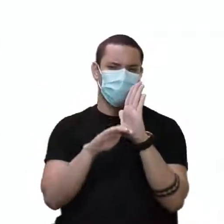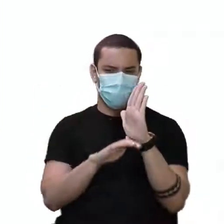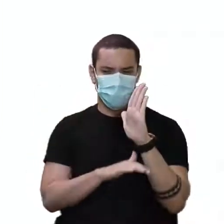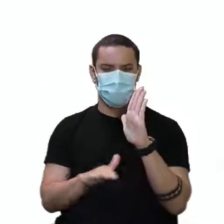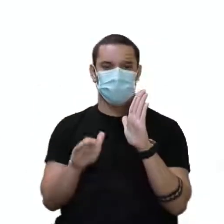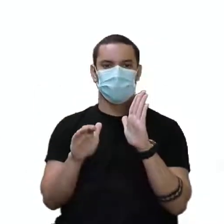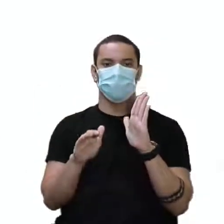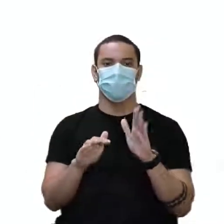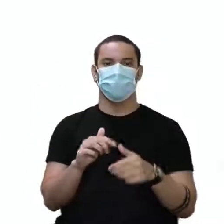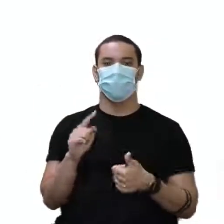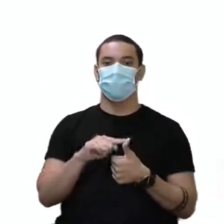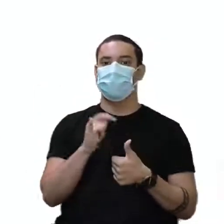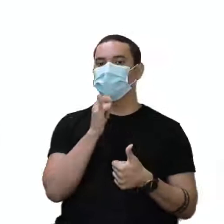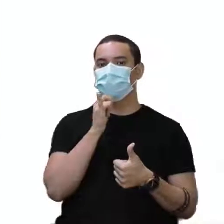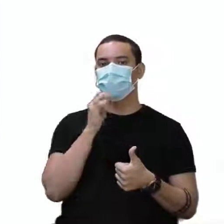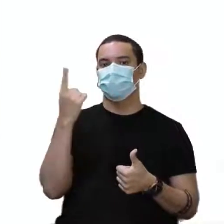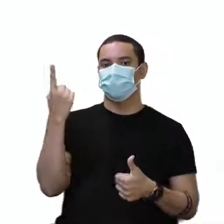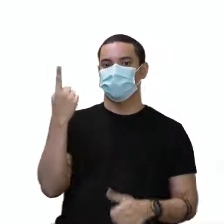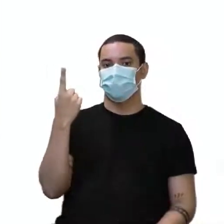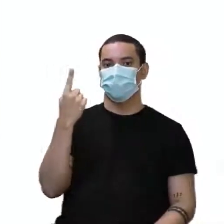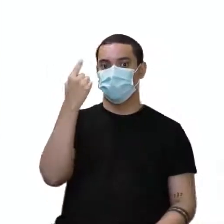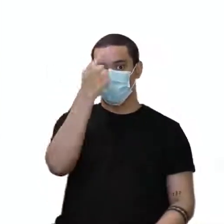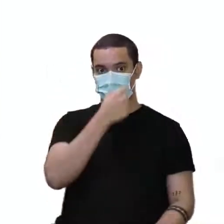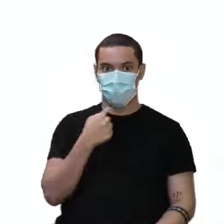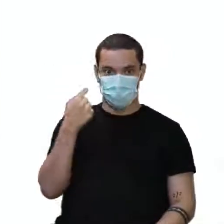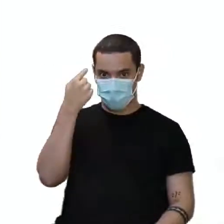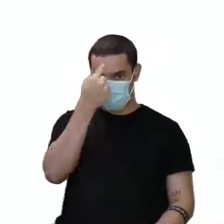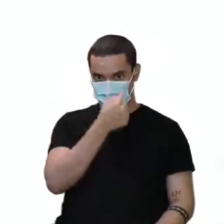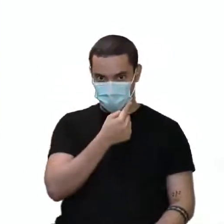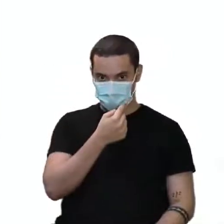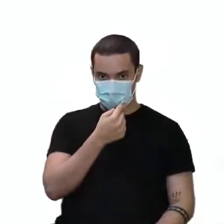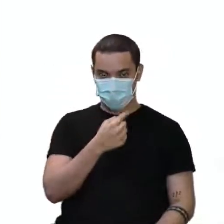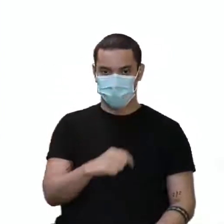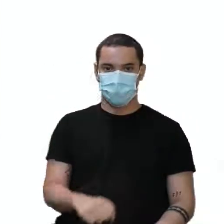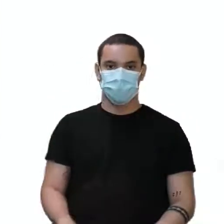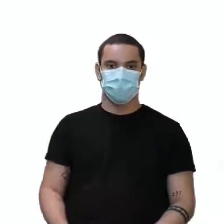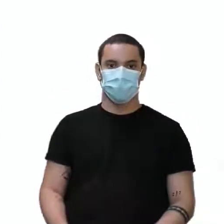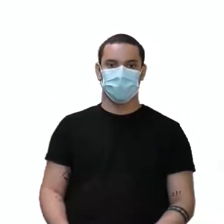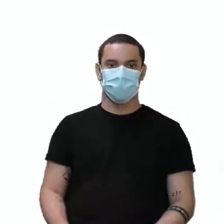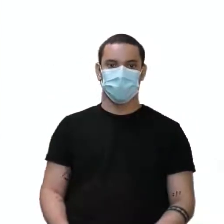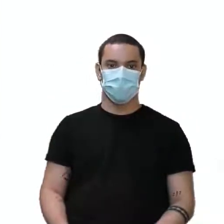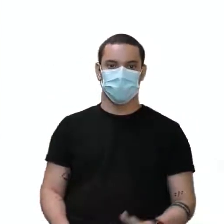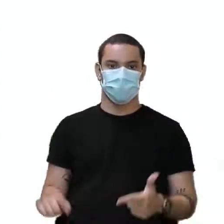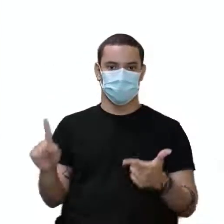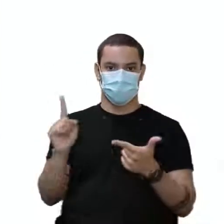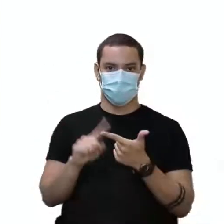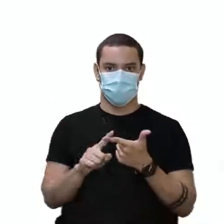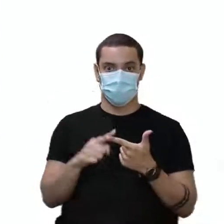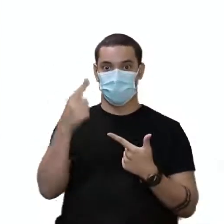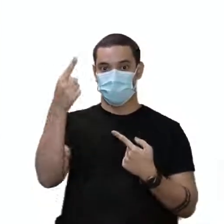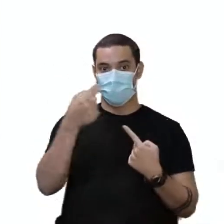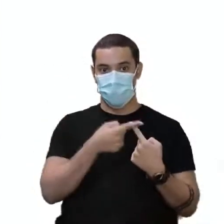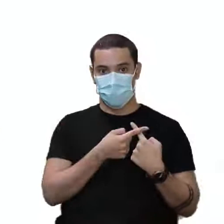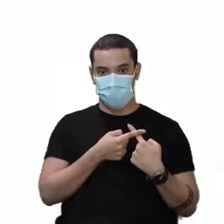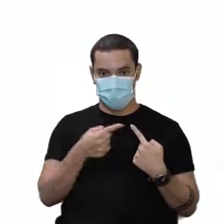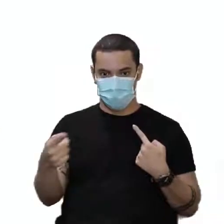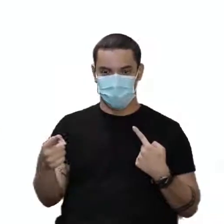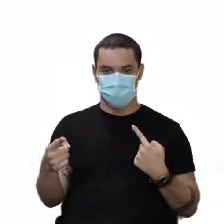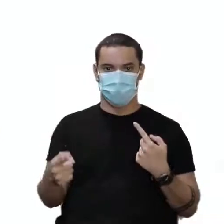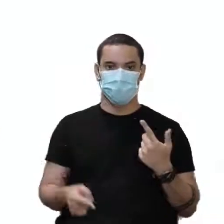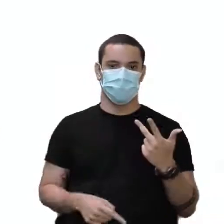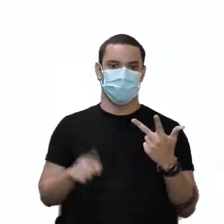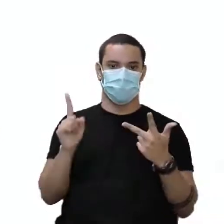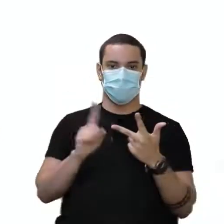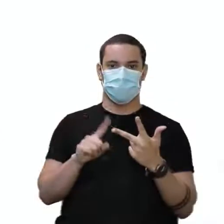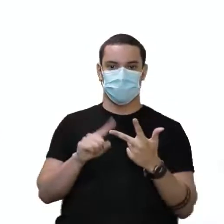temos 1 hour. Vocês conseguem ver a tradução aí? 1 hora. A week, uma semana.